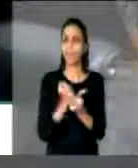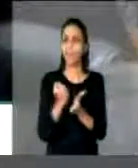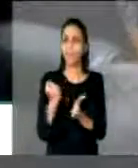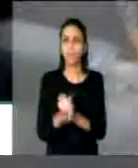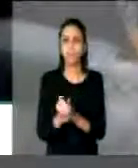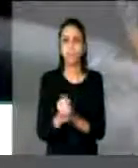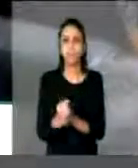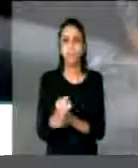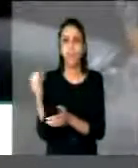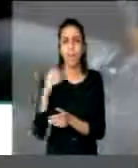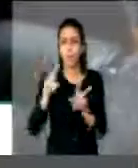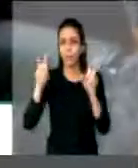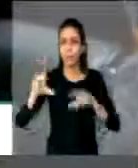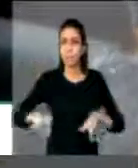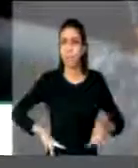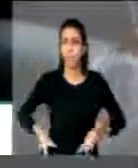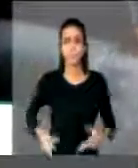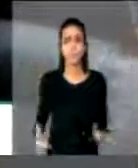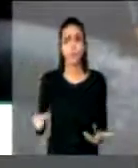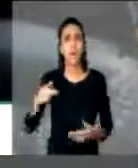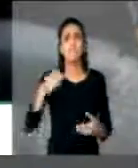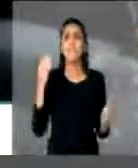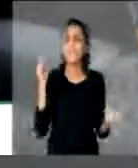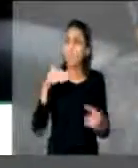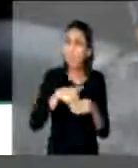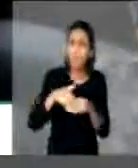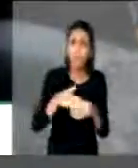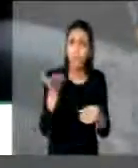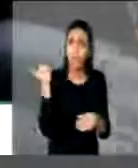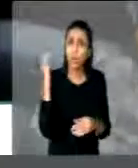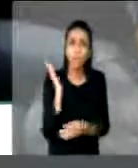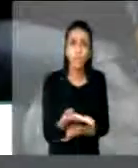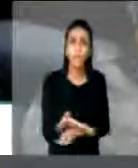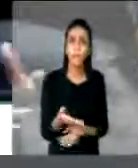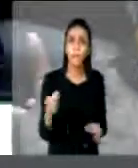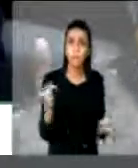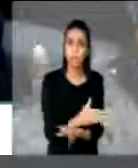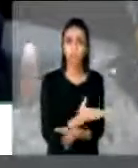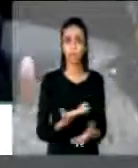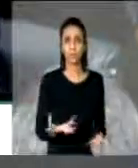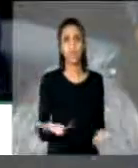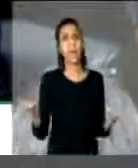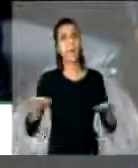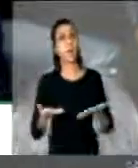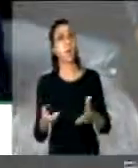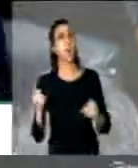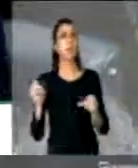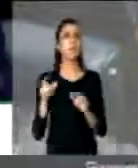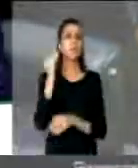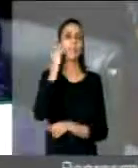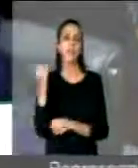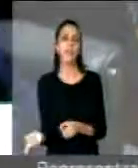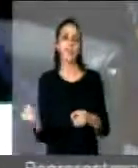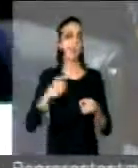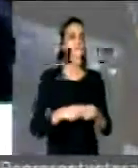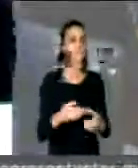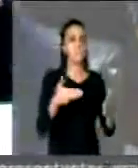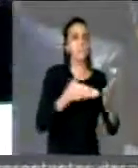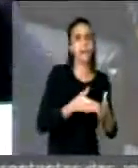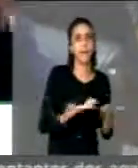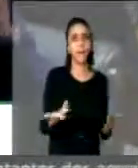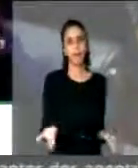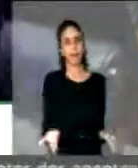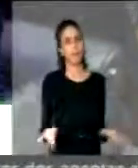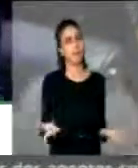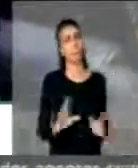da terceirização, que já foi votado aqui, já foi aprovado. Portanto, tentar obstruir agora, vir tentar